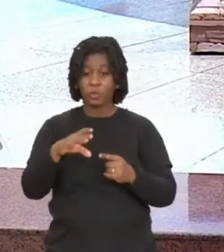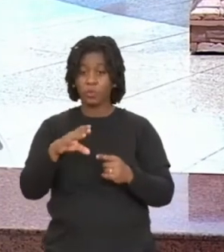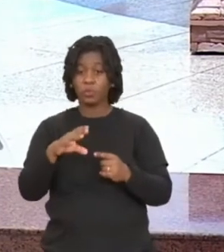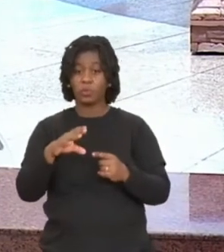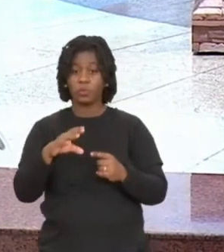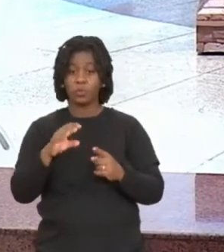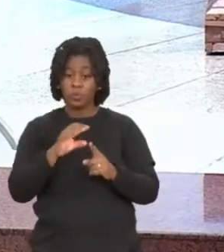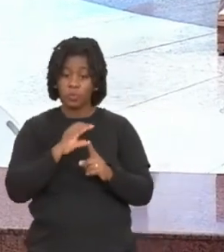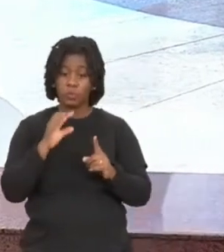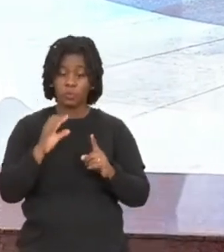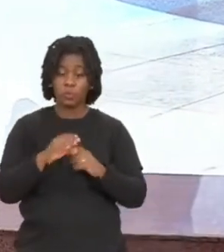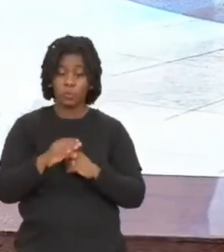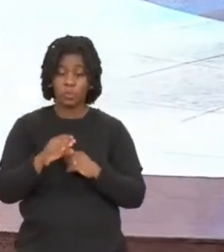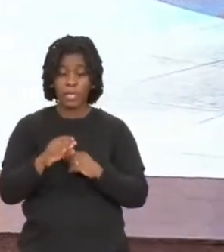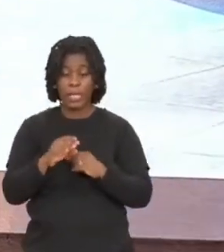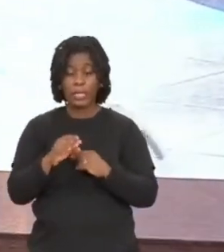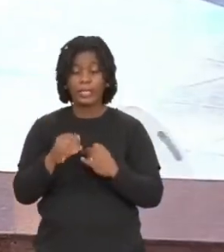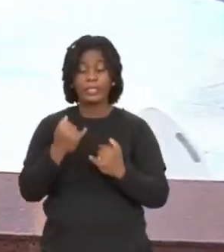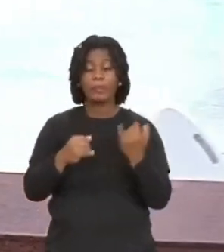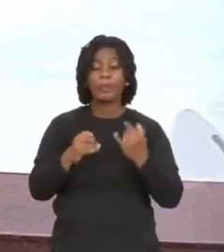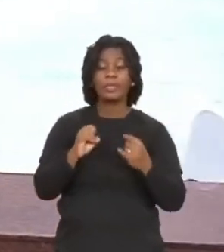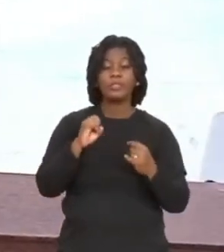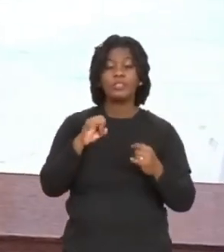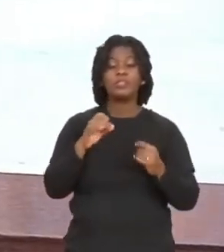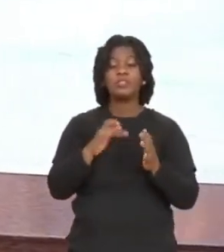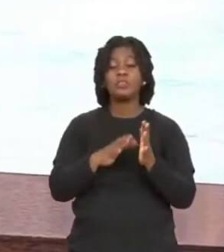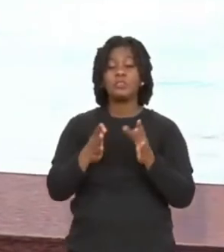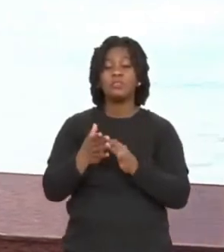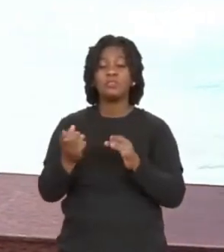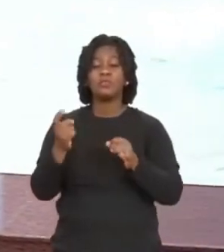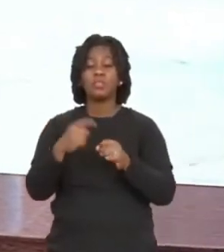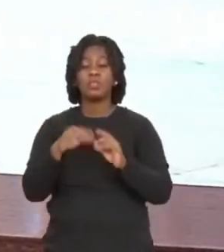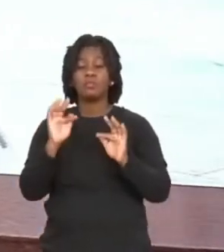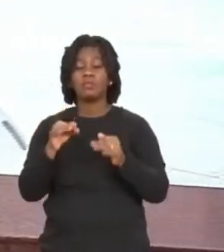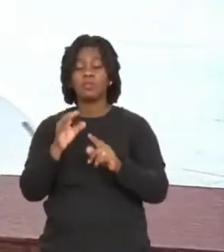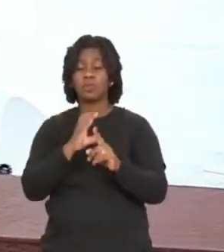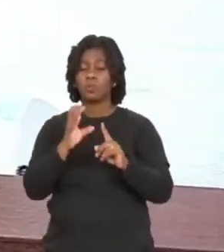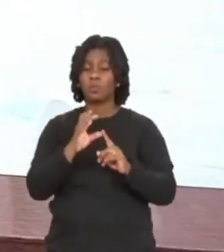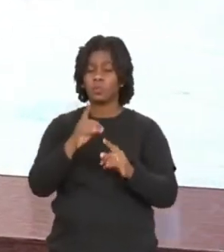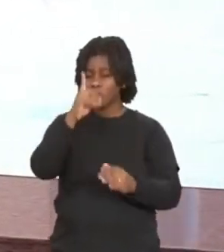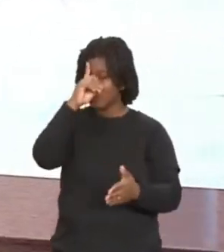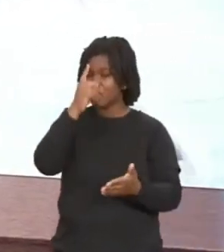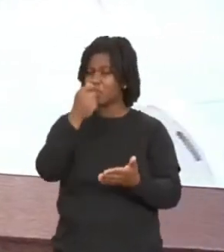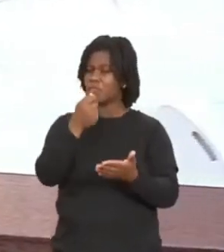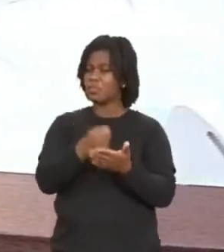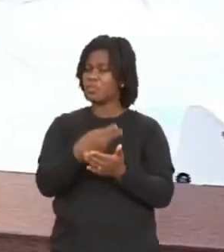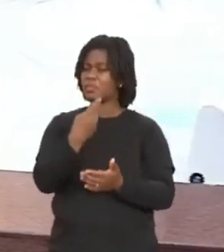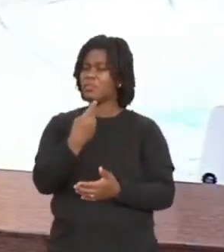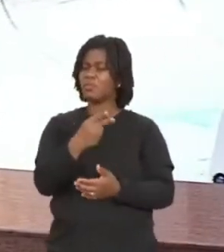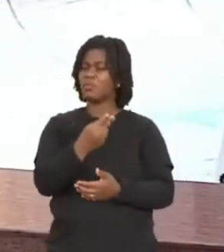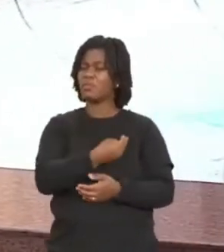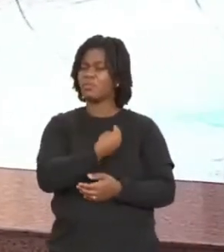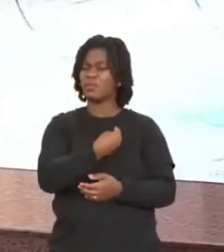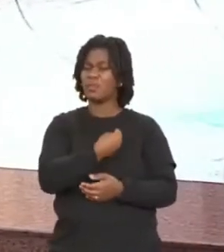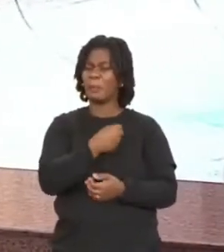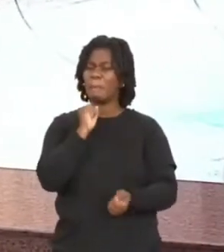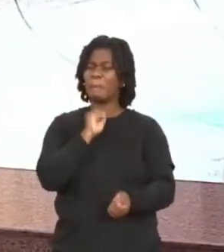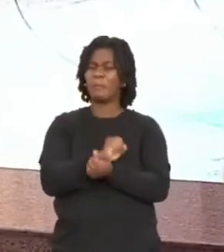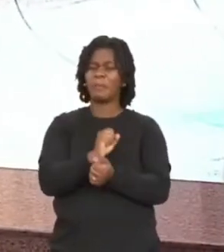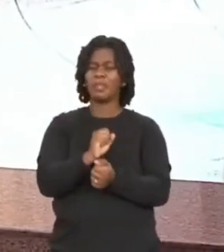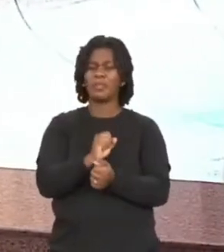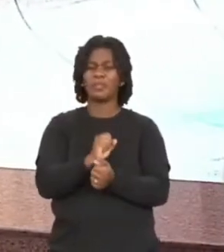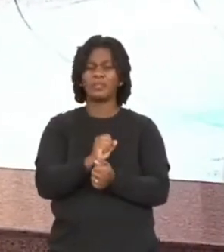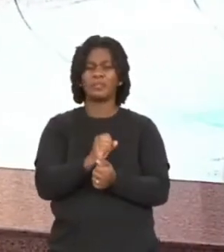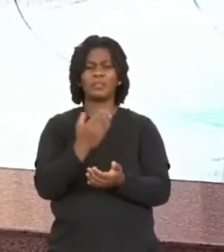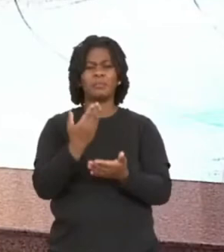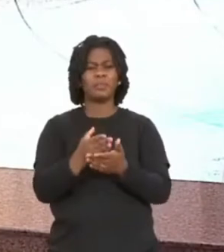Decida a sua vida. Amém? Decida. Pare de perder tempo dentro da igreja.